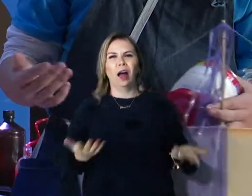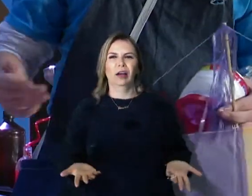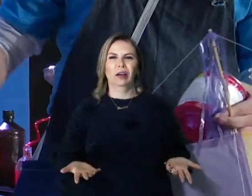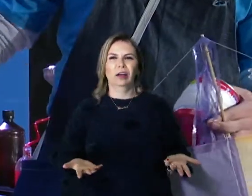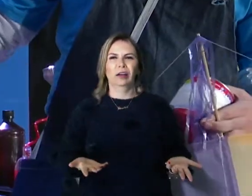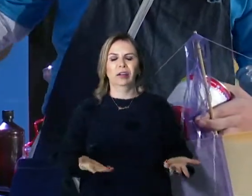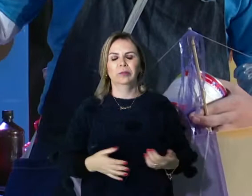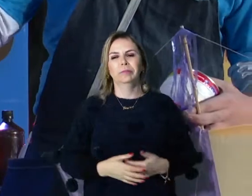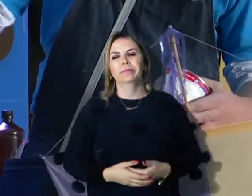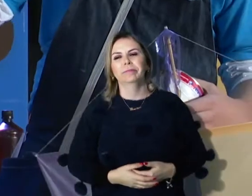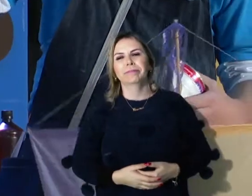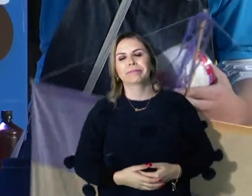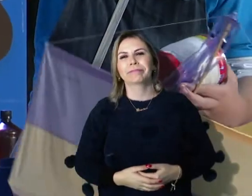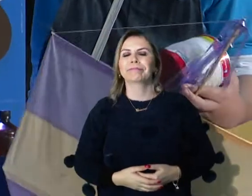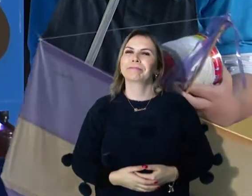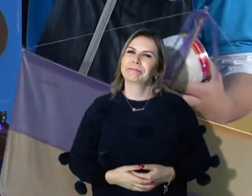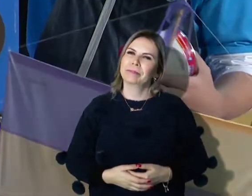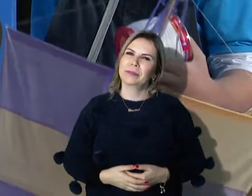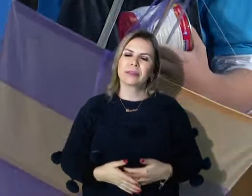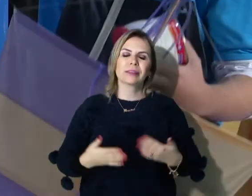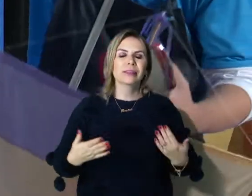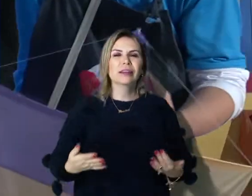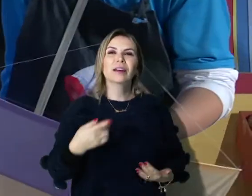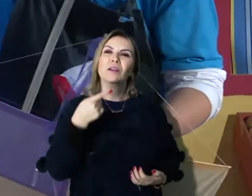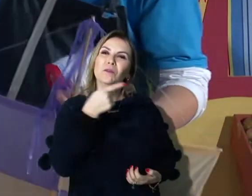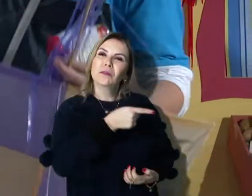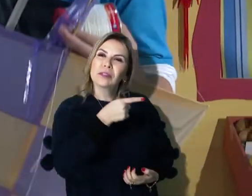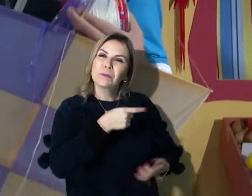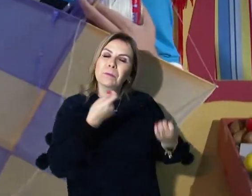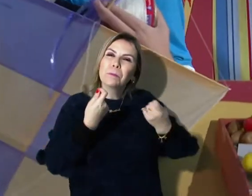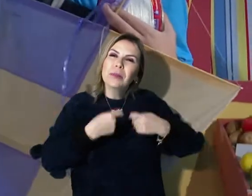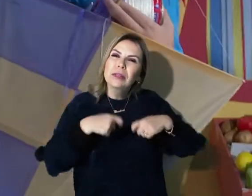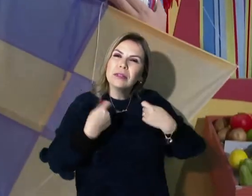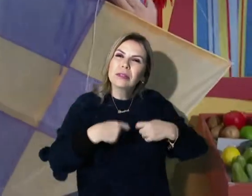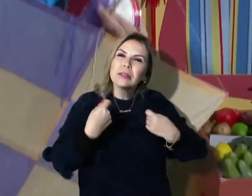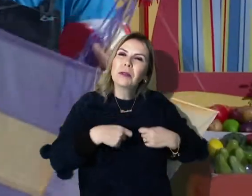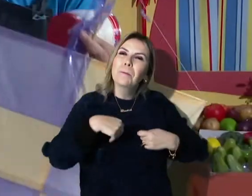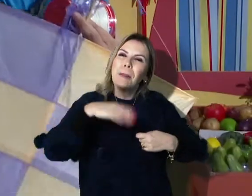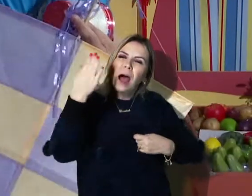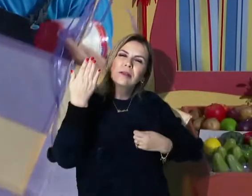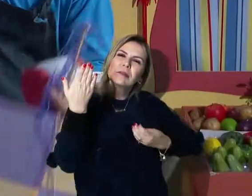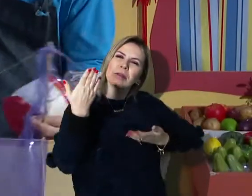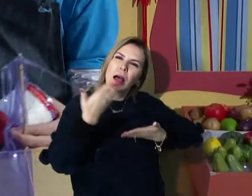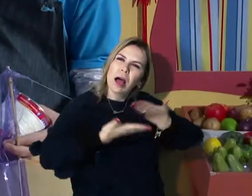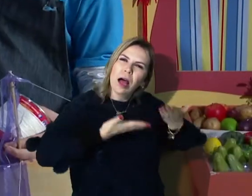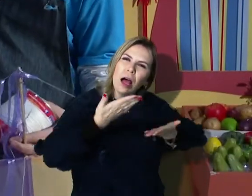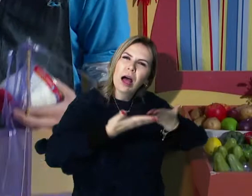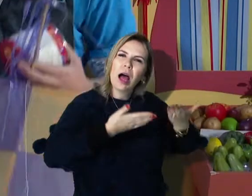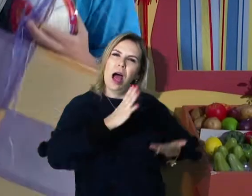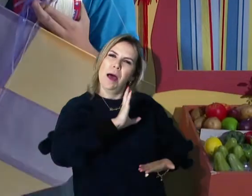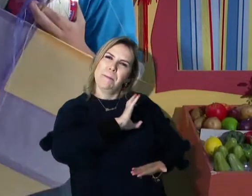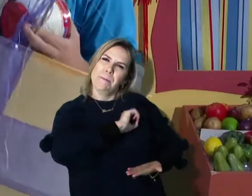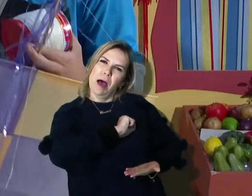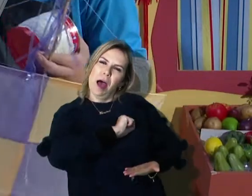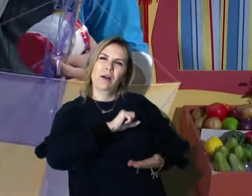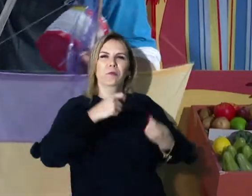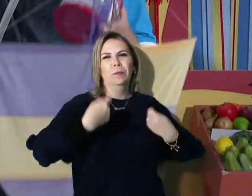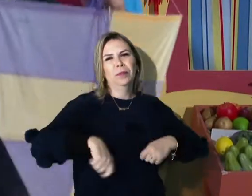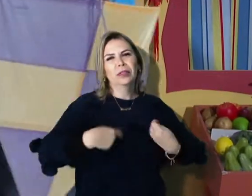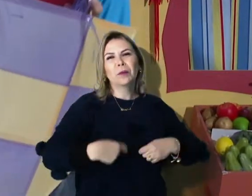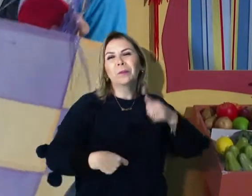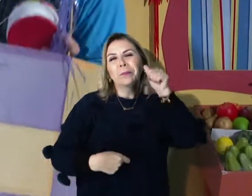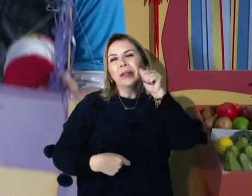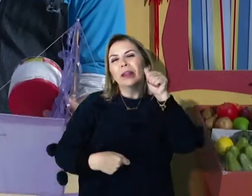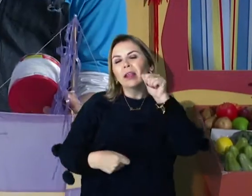laboratório. Neco, mano... Você tem que ser mais amável com as meninas. Você não sabe que elas